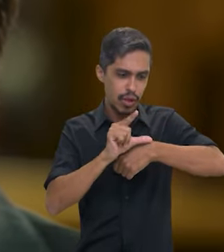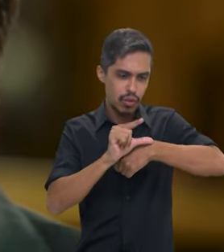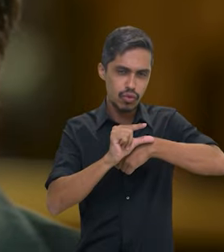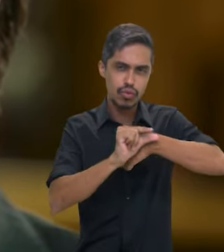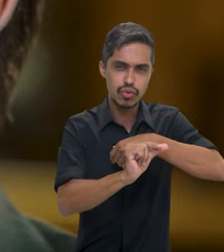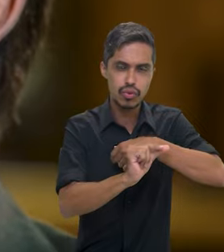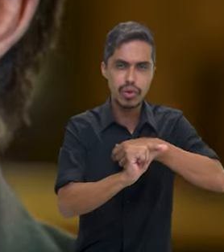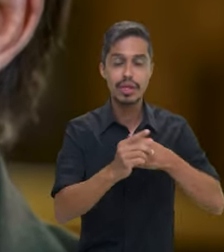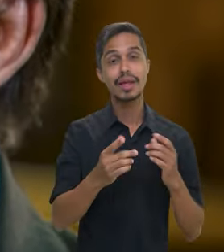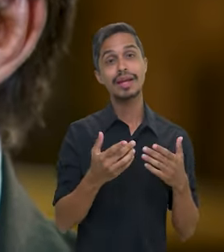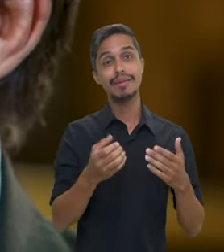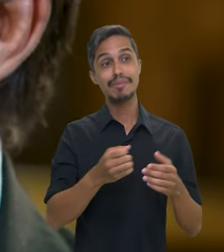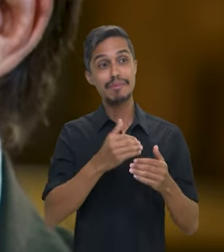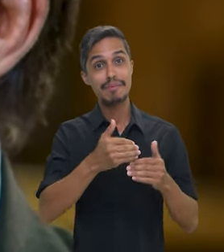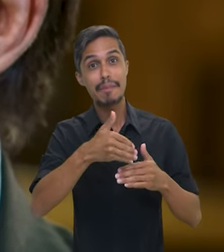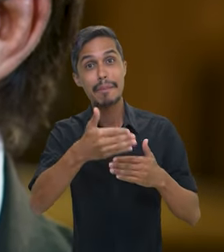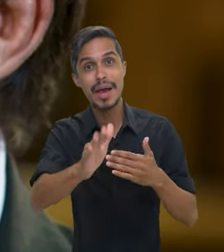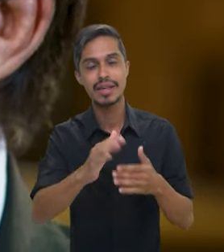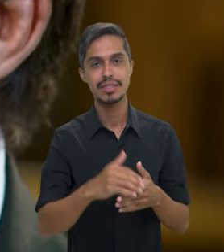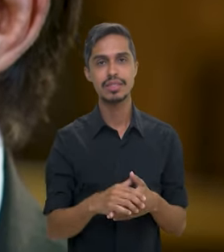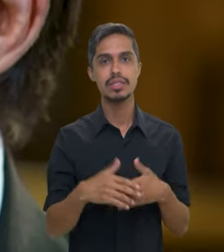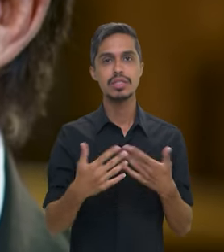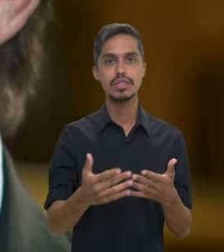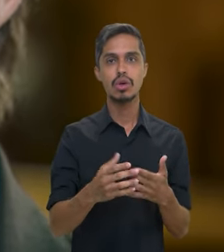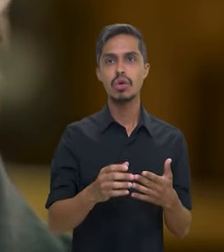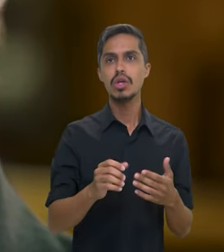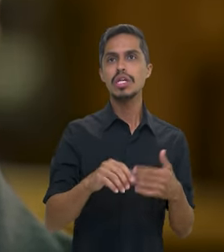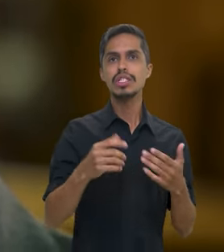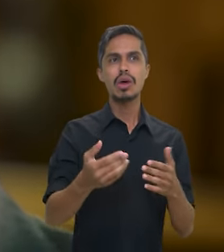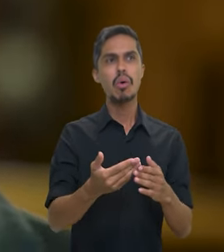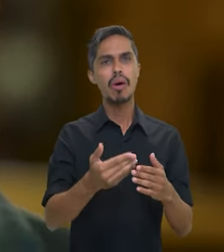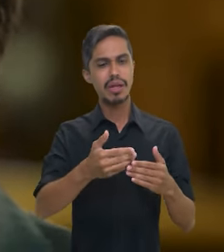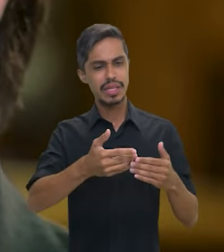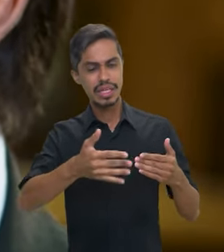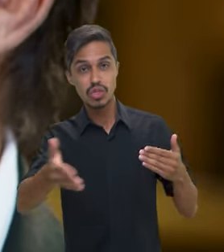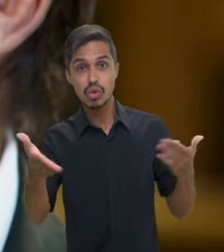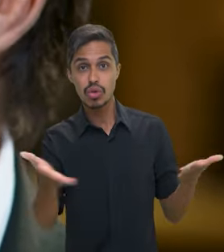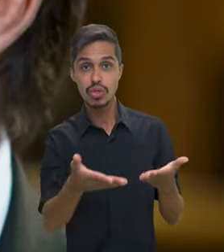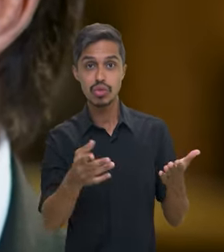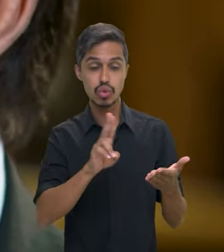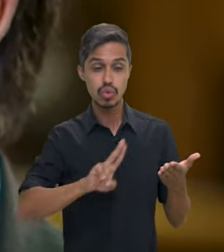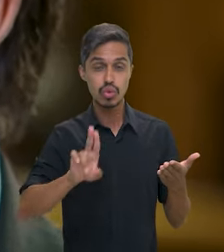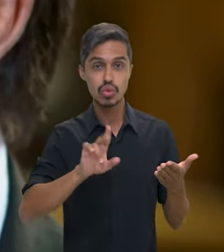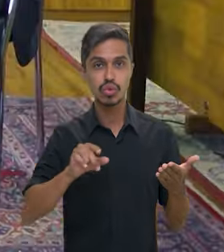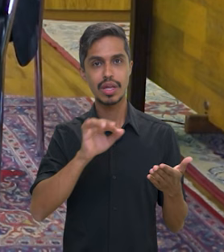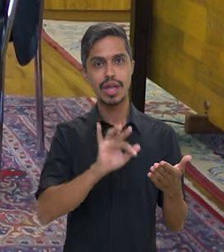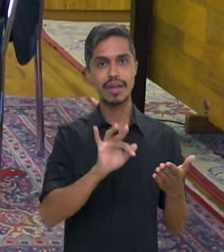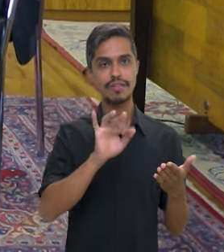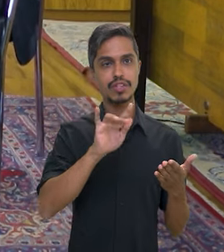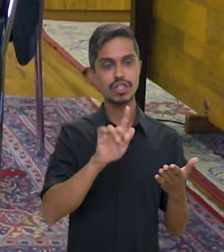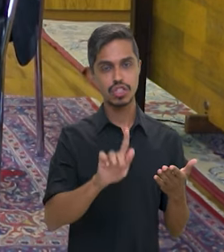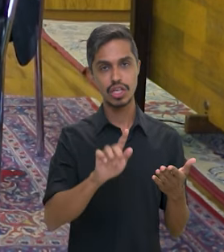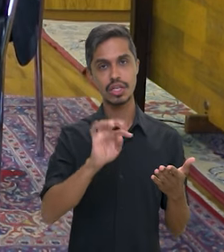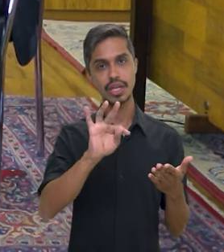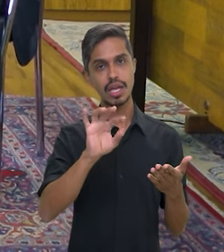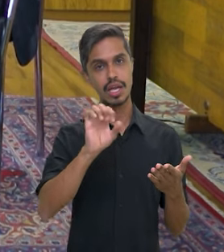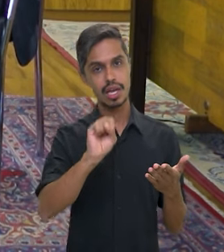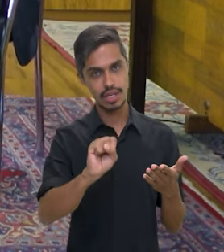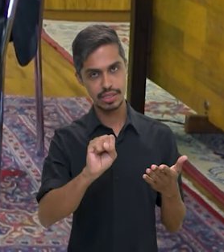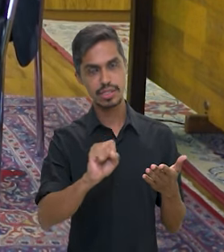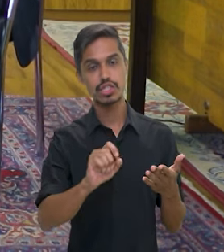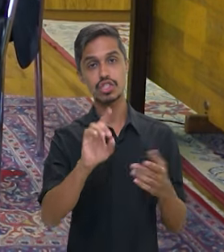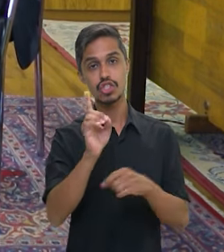mês do que custa a gestão do fundo hoje do que vai custar a gestão do fundo a partir da implementação do